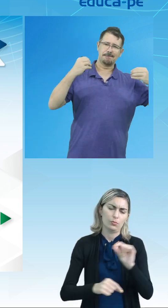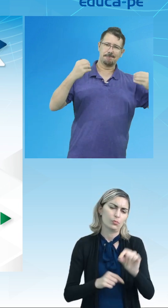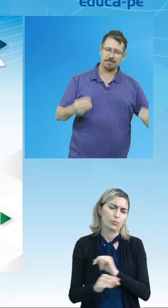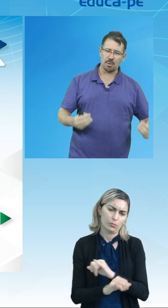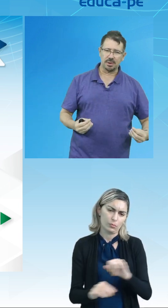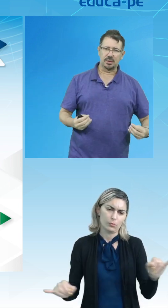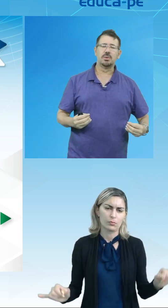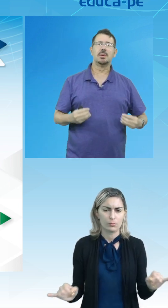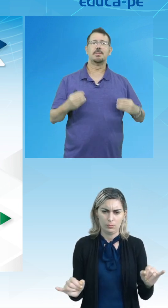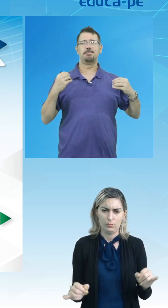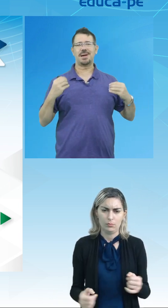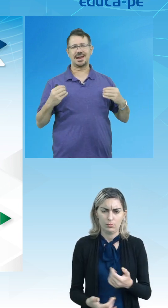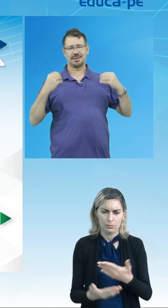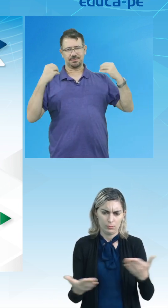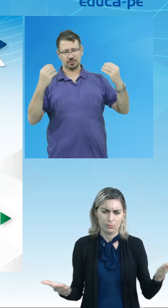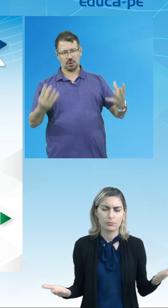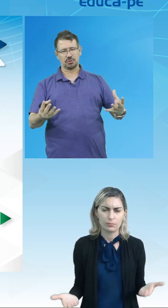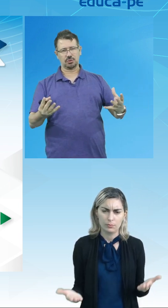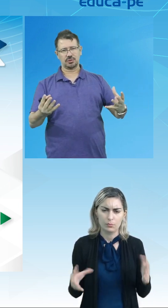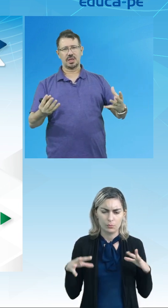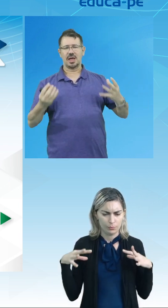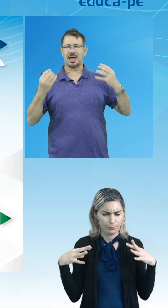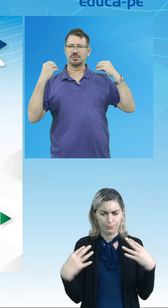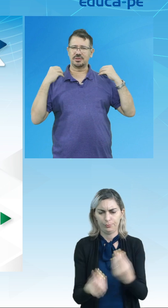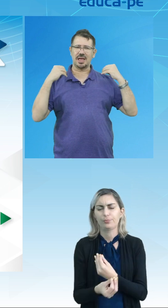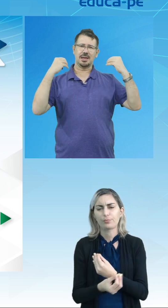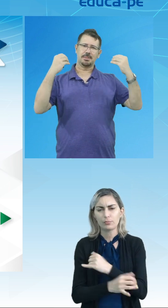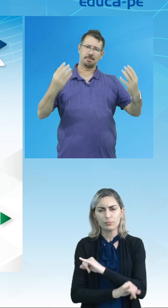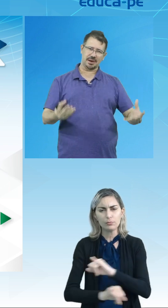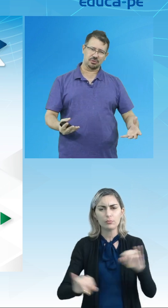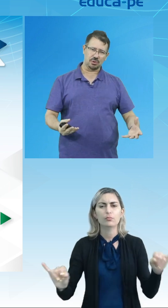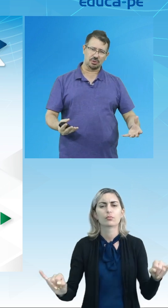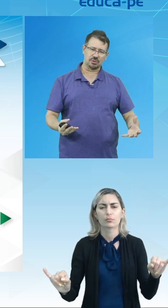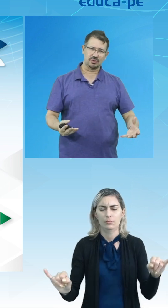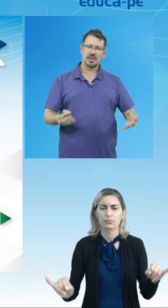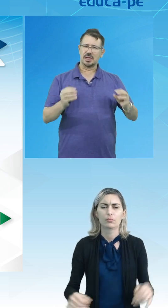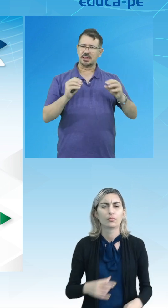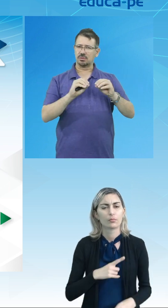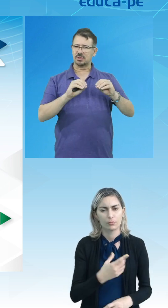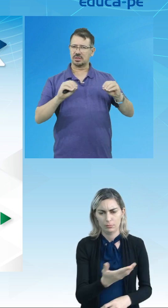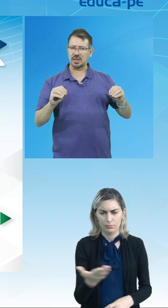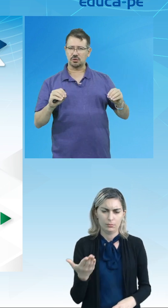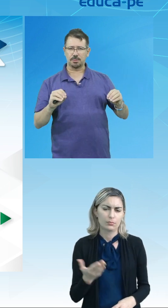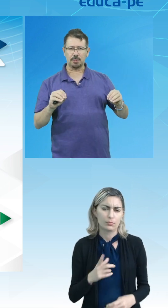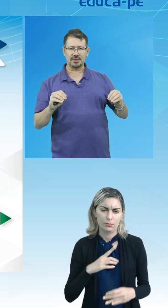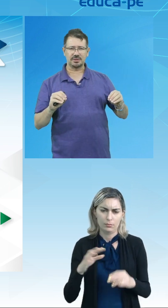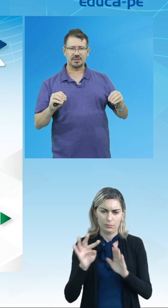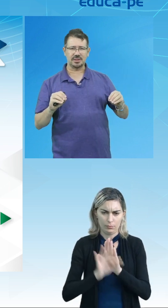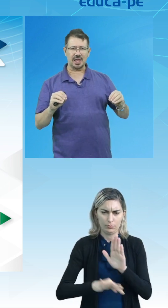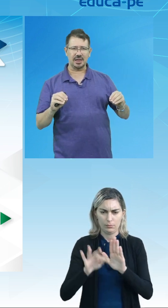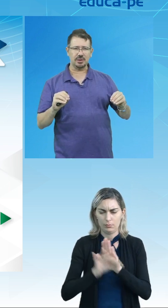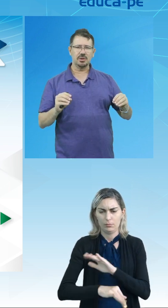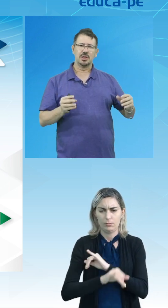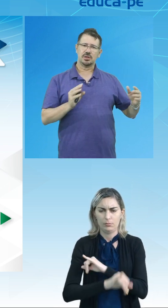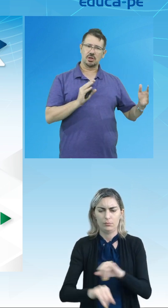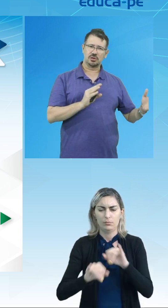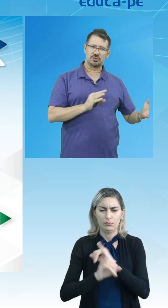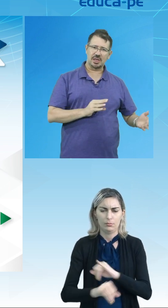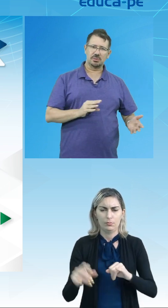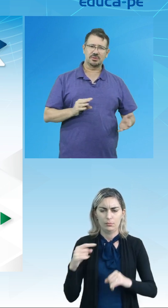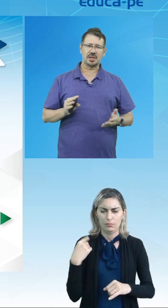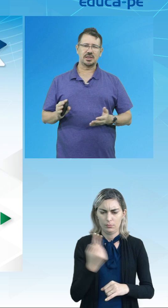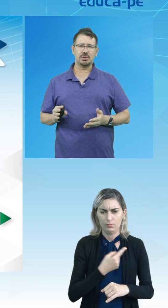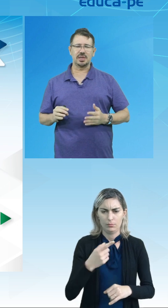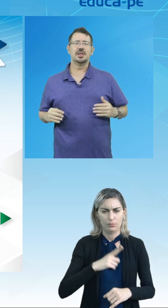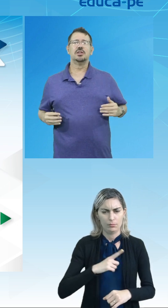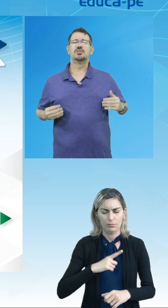tornar público? Para todos, anunciar para todos. Então, texto publicitário, nós